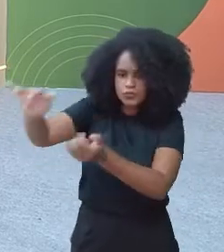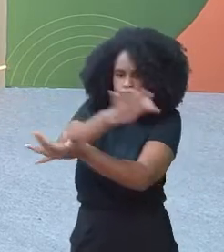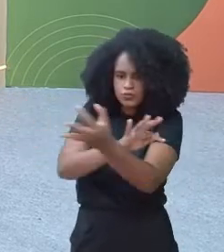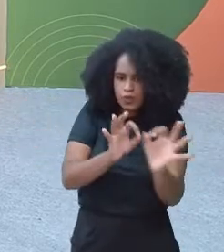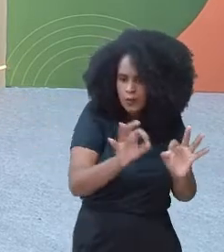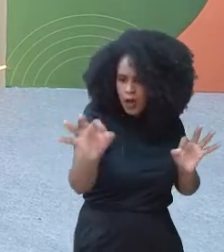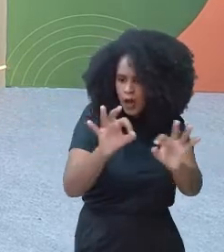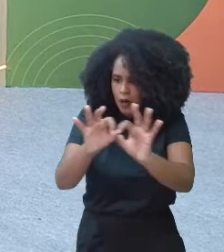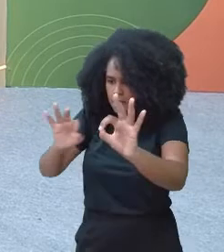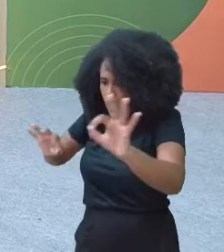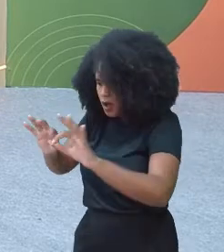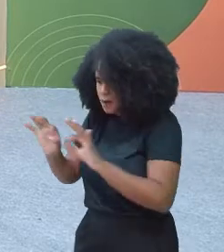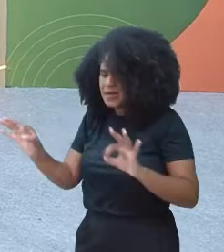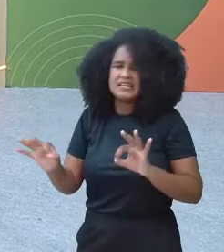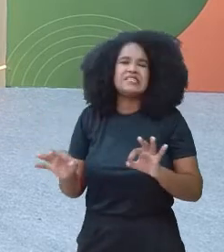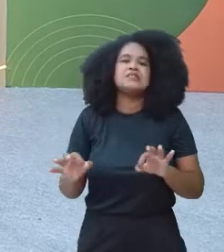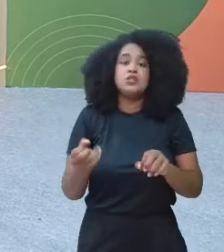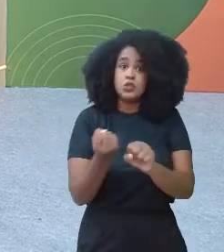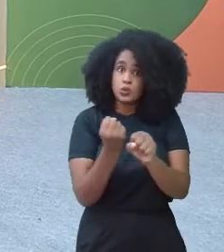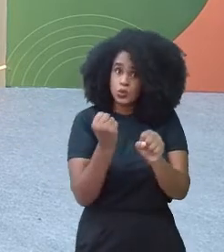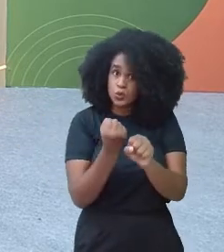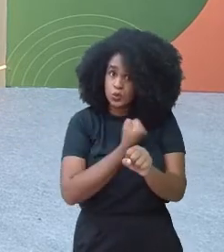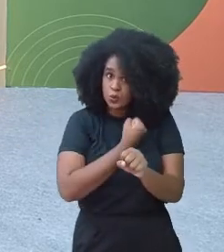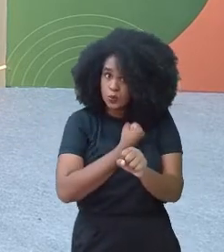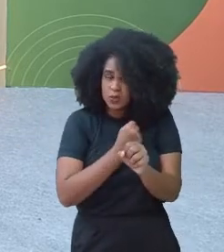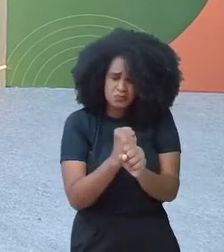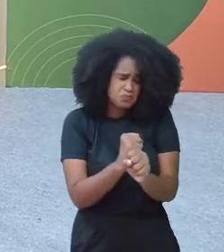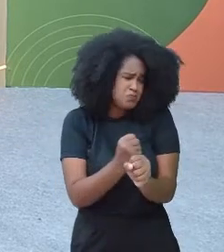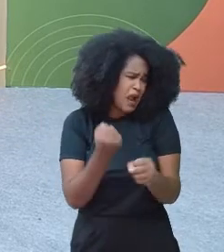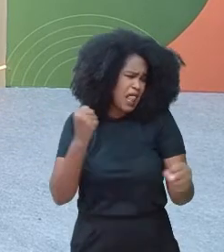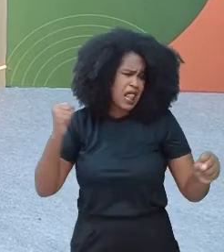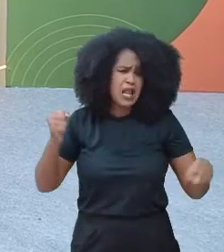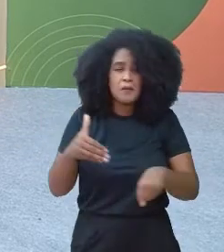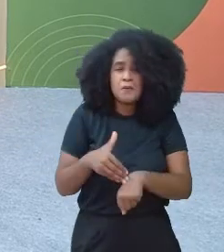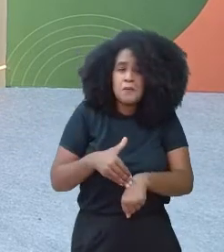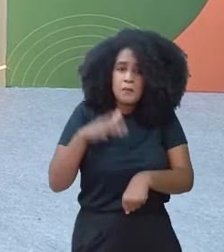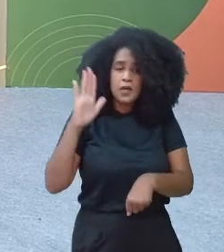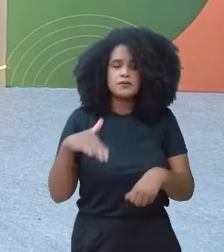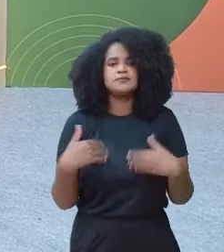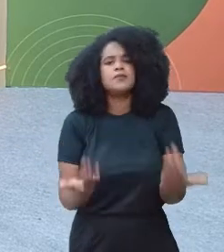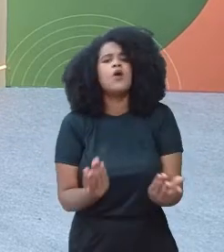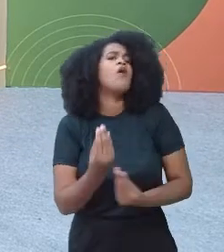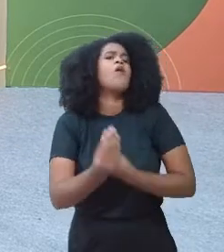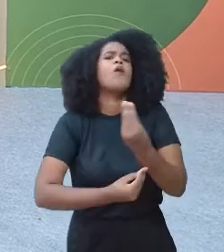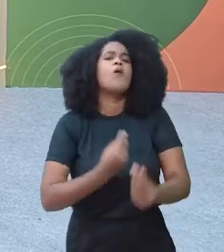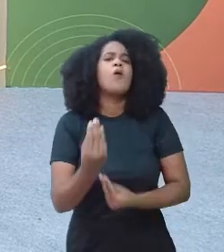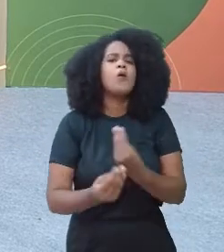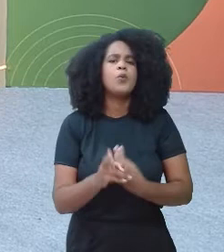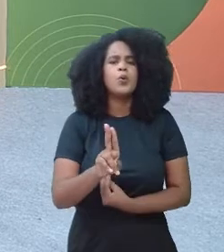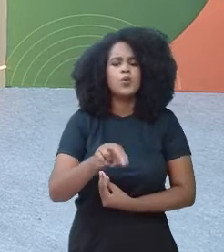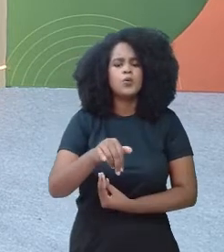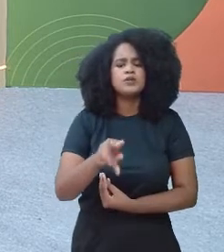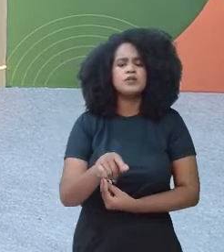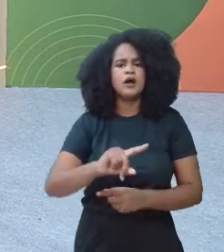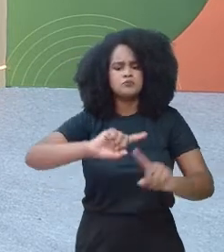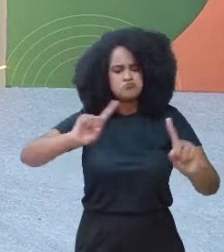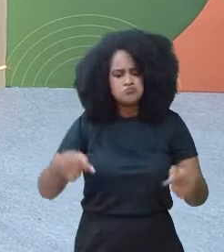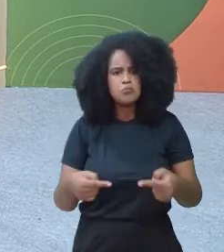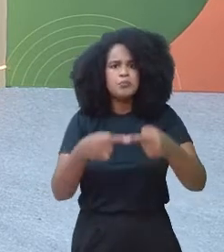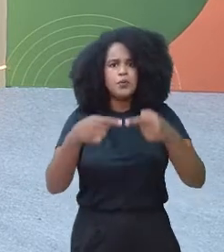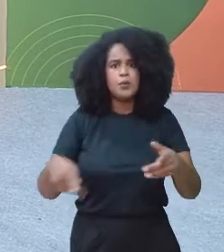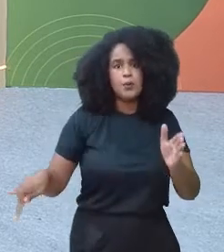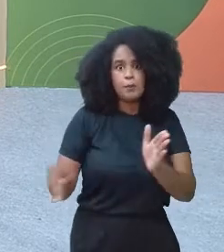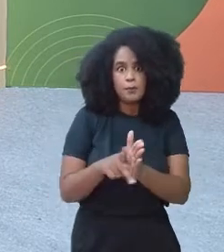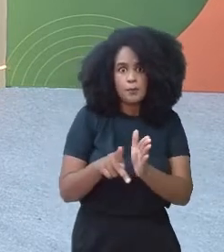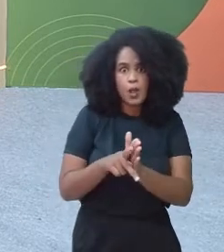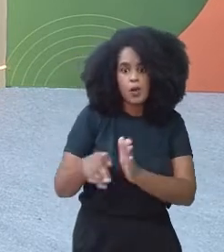ser muito maior. Então, como é que a gente vai ter uma noção ou uma unidade que sirva para fazer essa